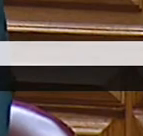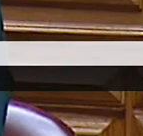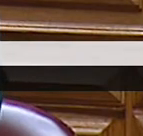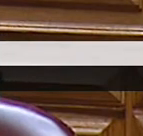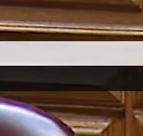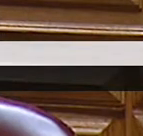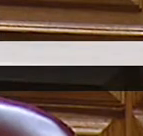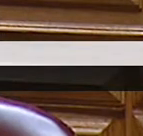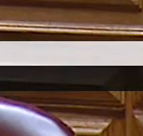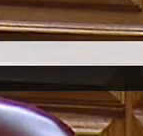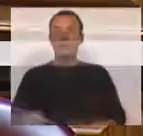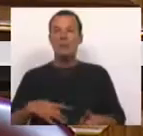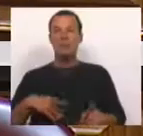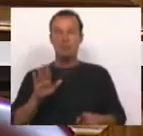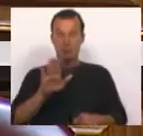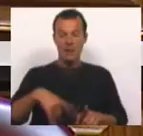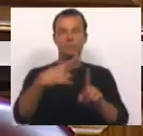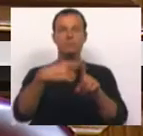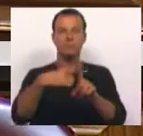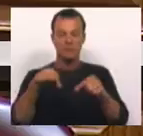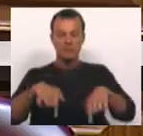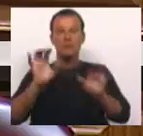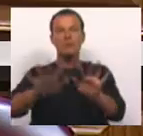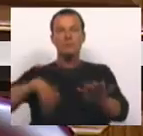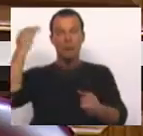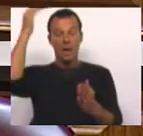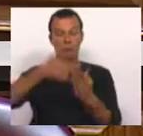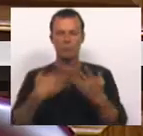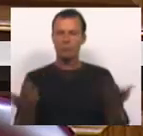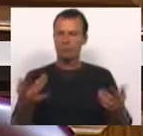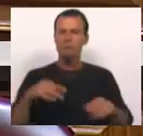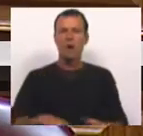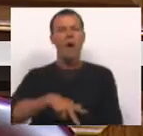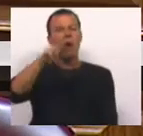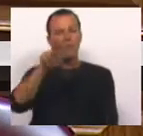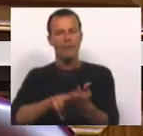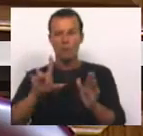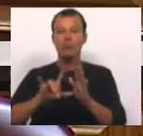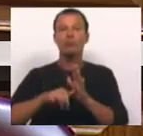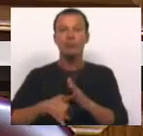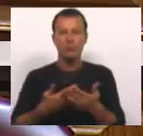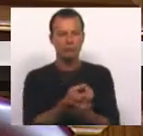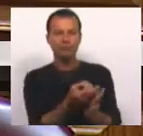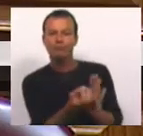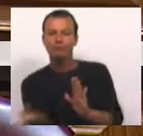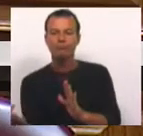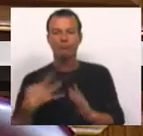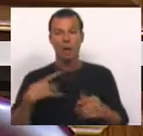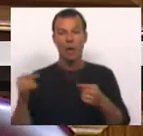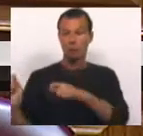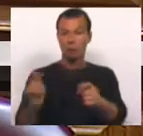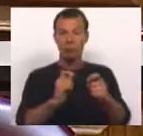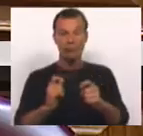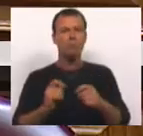que seria um passo positivo que esta Assembleia da República aprovasse os projetos que estão em discussão, que